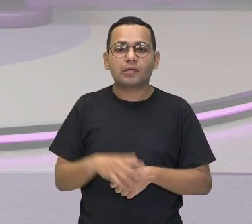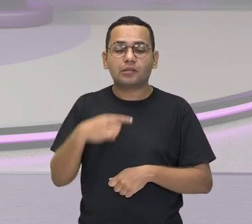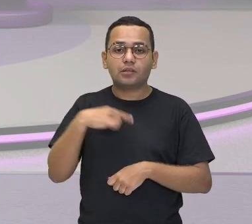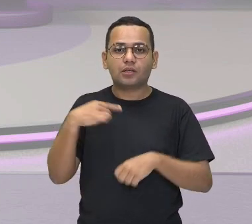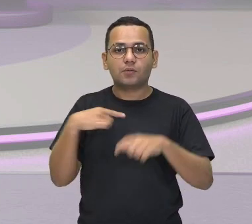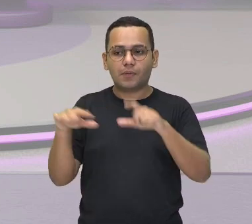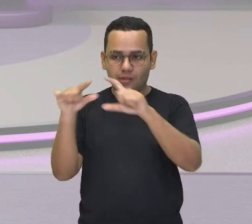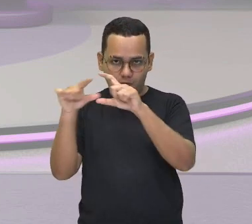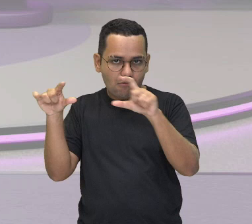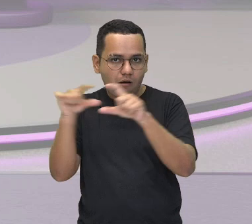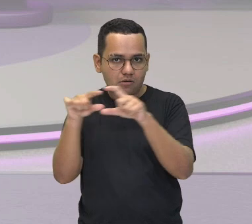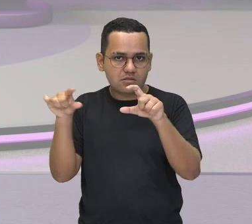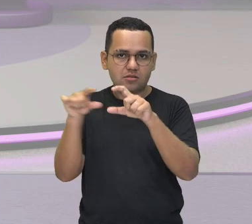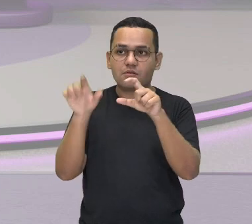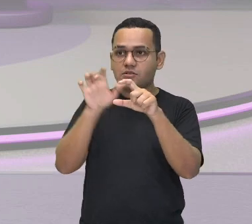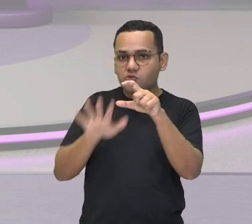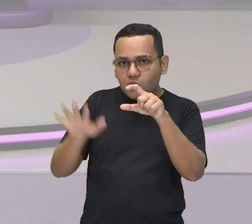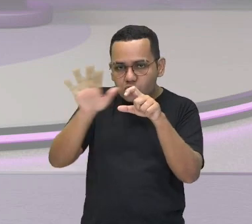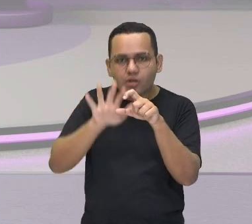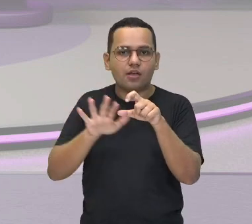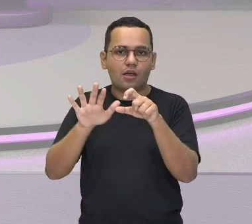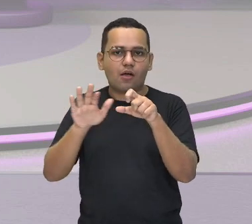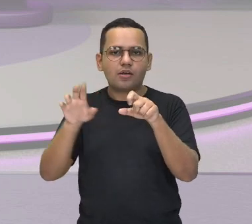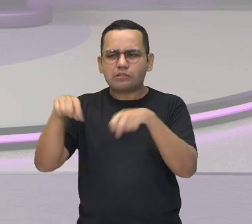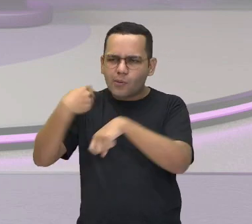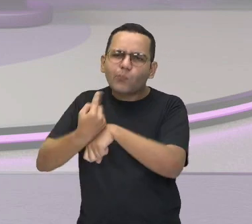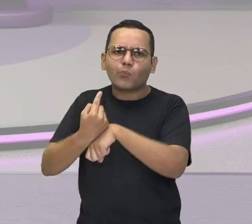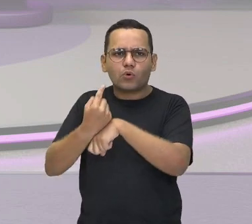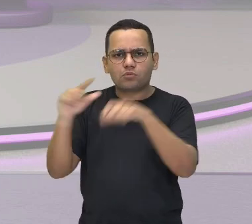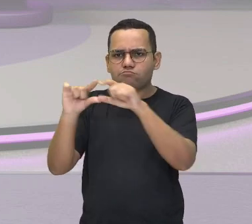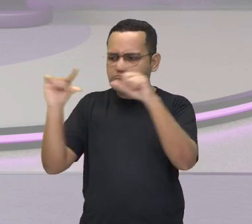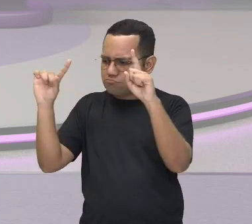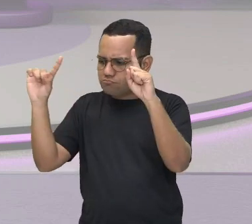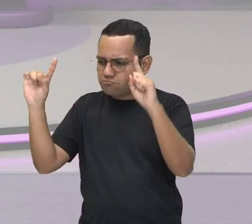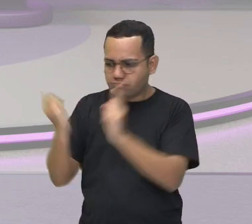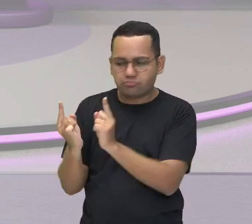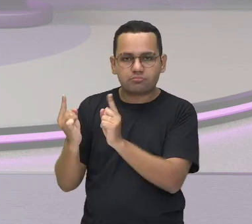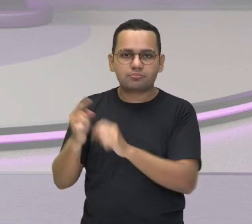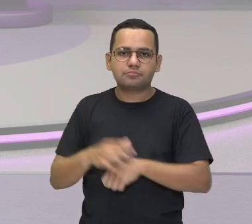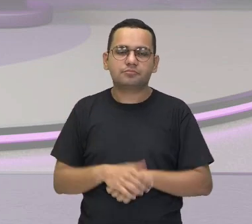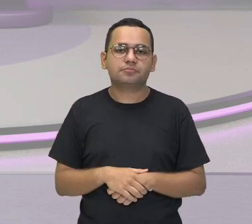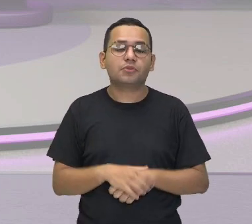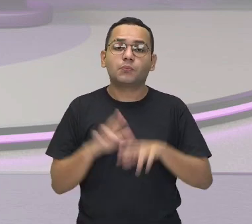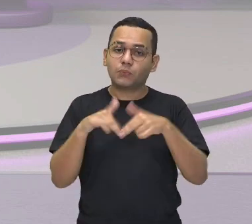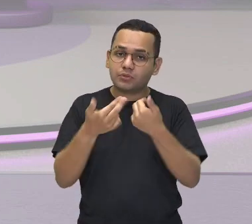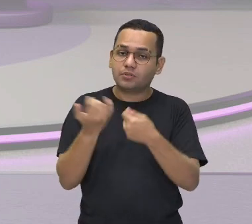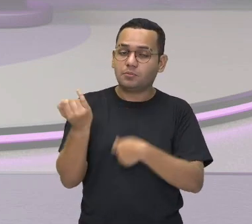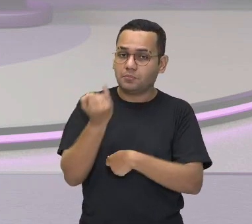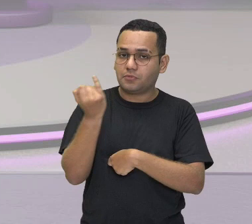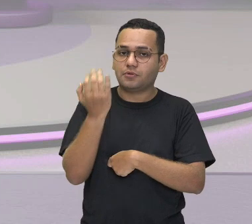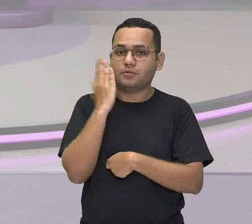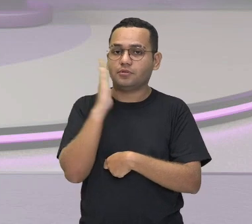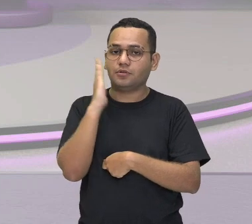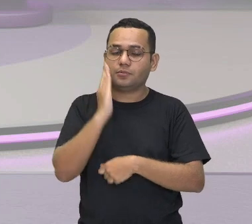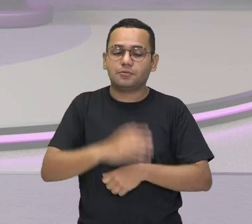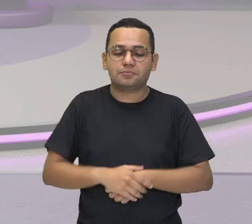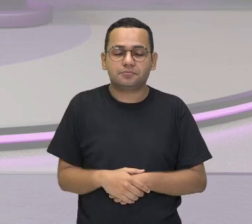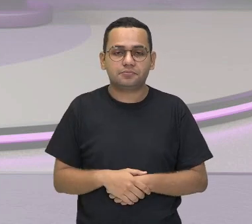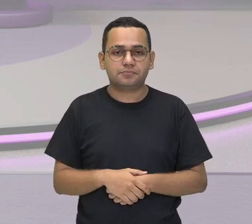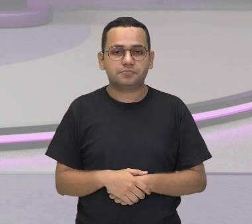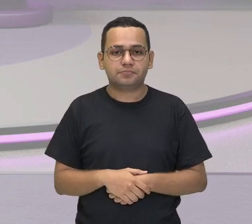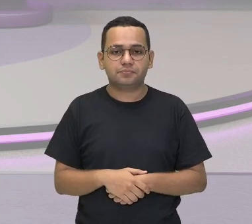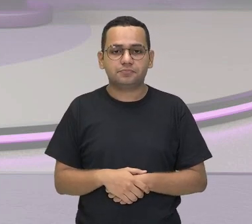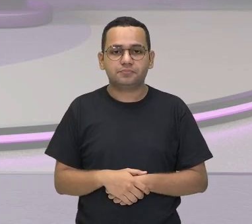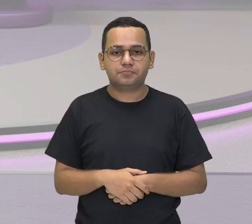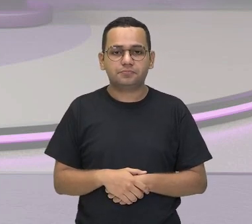equação geral, ou então a sua equação reduzida. É por isso que eles são importantes para a gente entender esse comportamento. Então, vamos analisar aí a